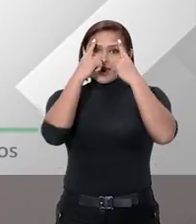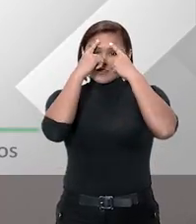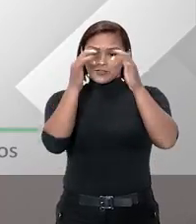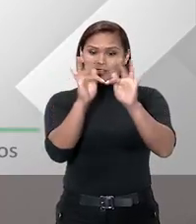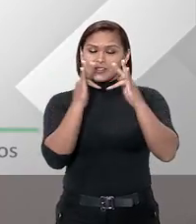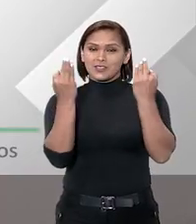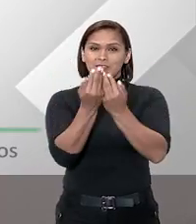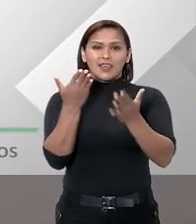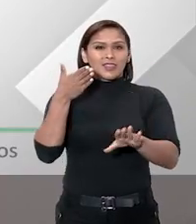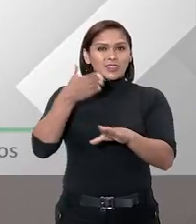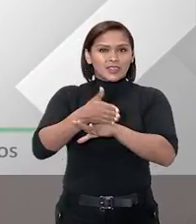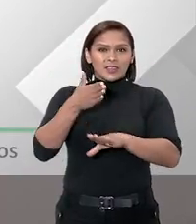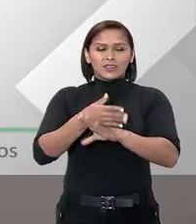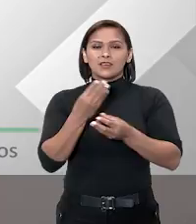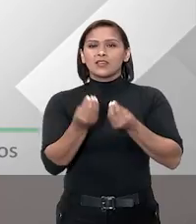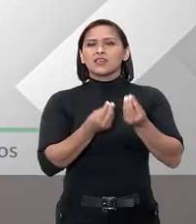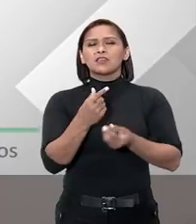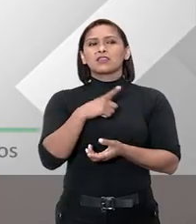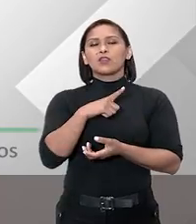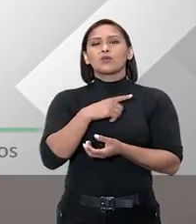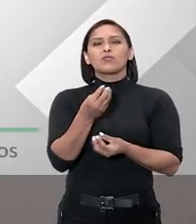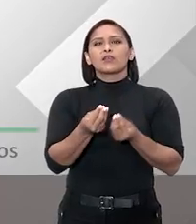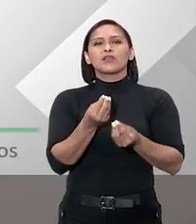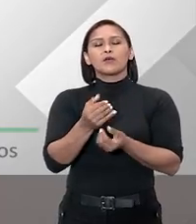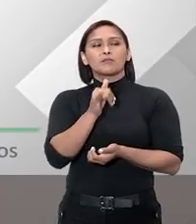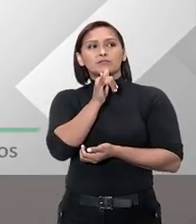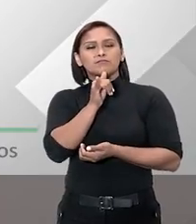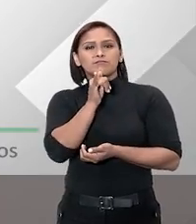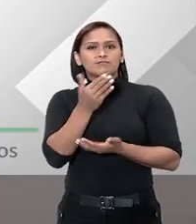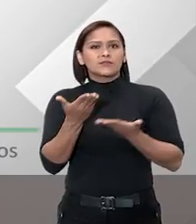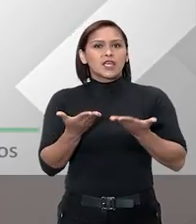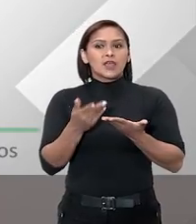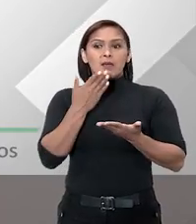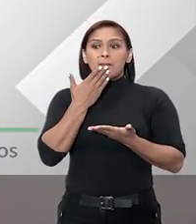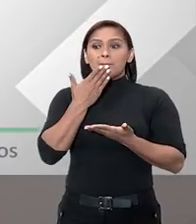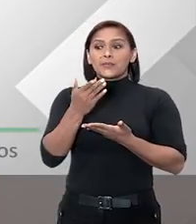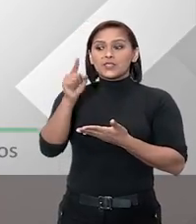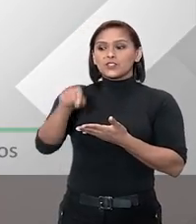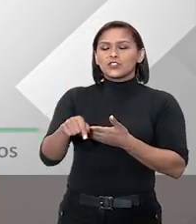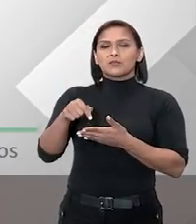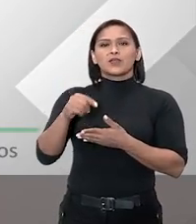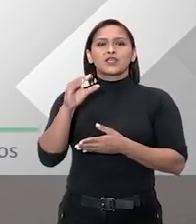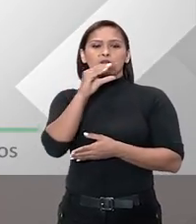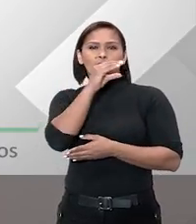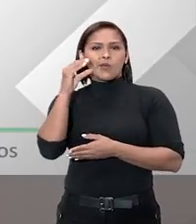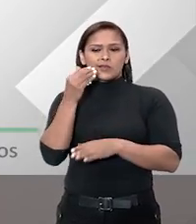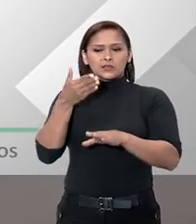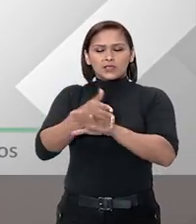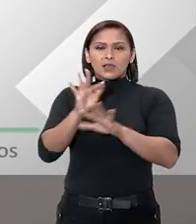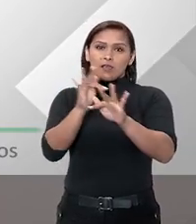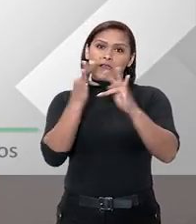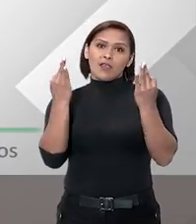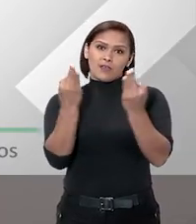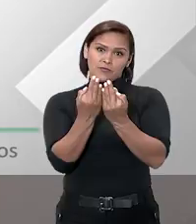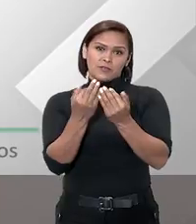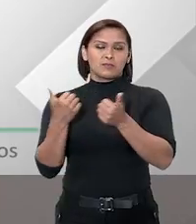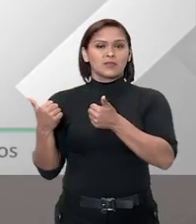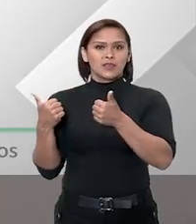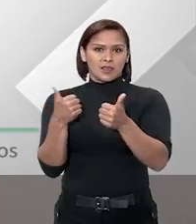é intrafamiliar, então nós não temos como, por exemplo, pedir para que um adulto dentro da residência